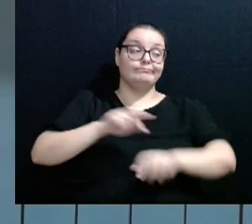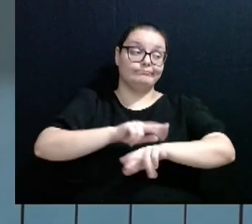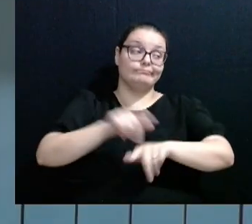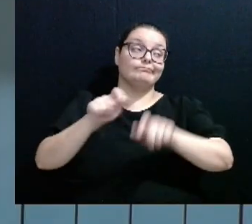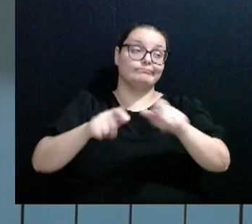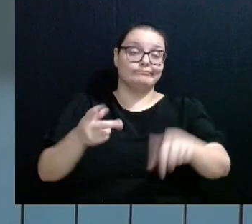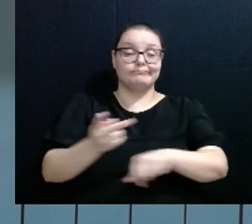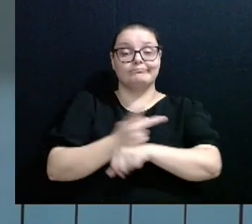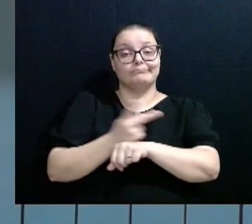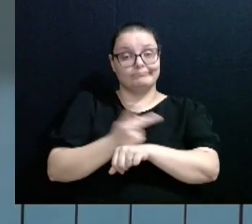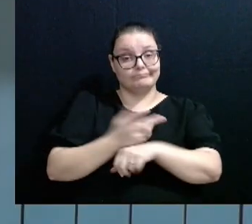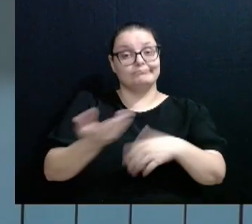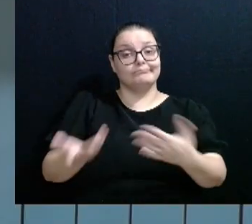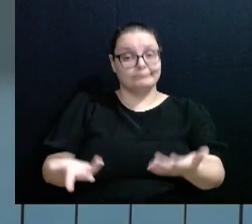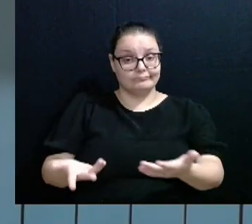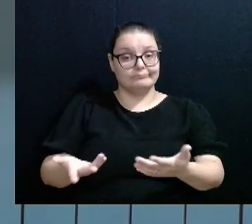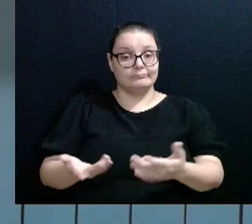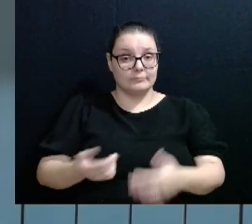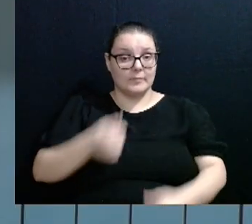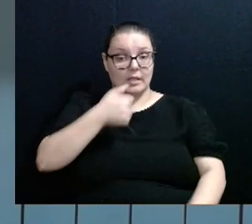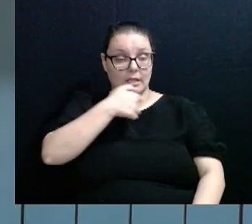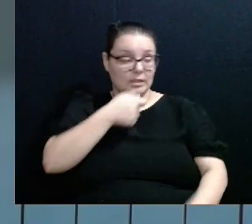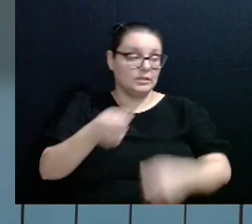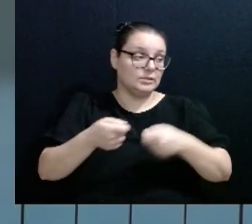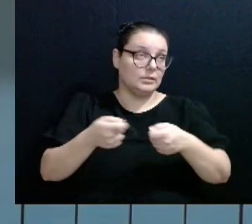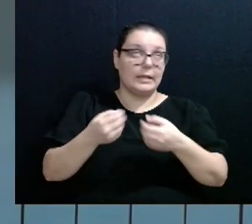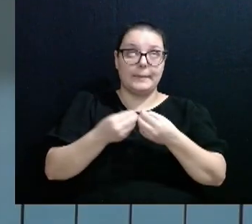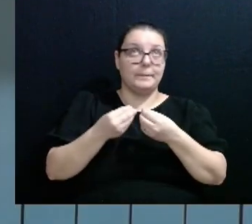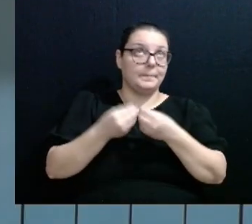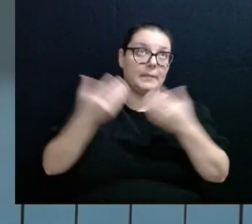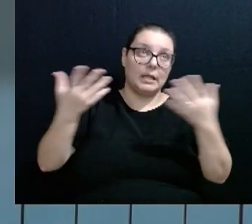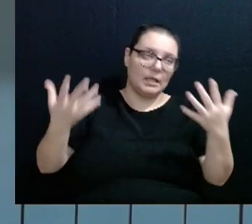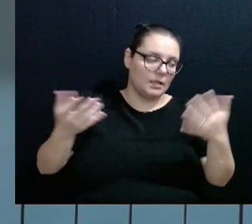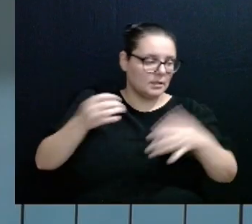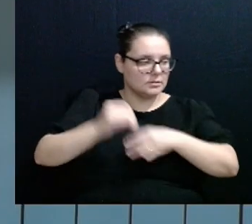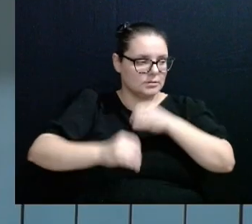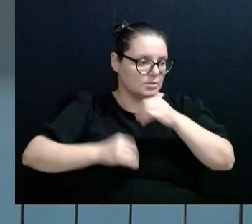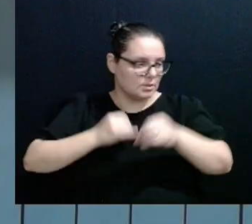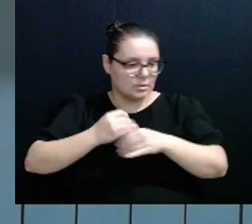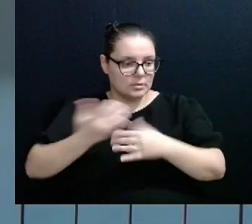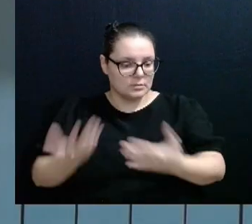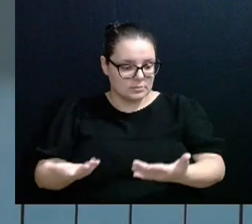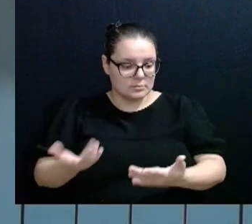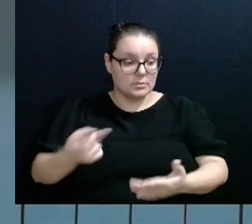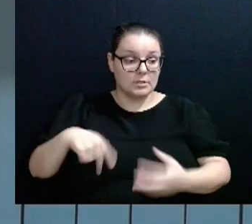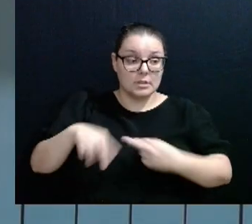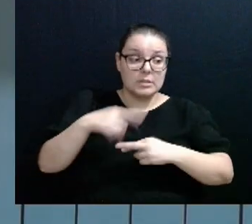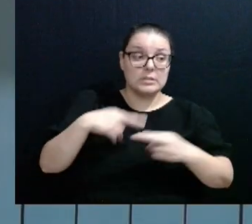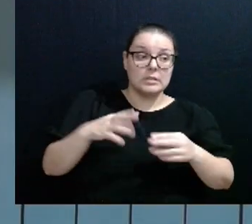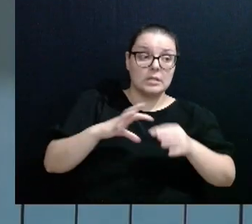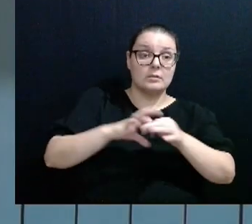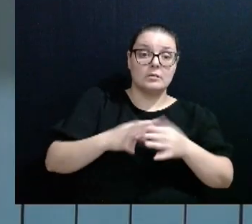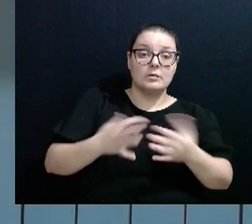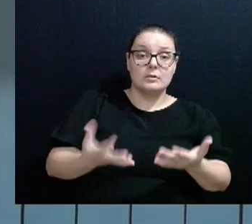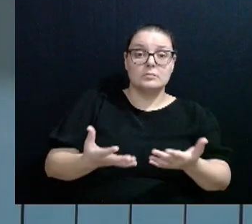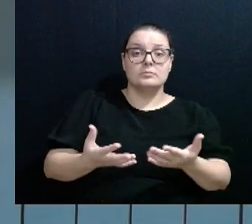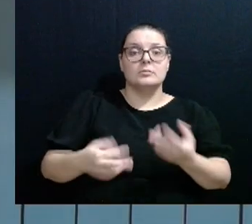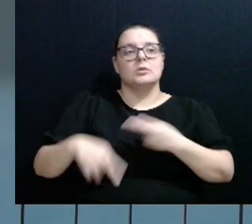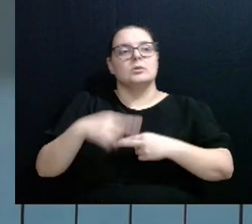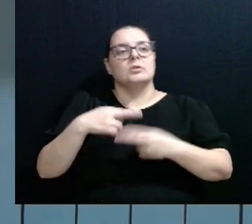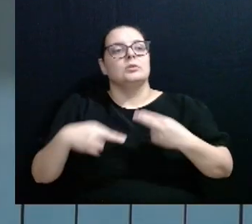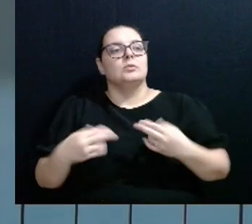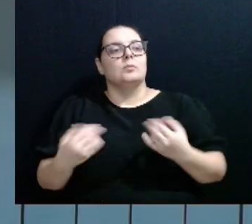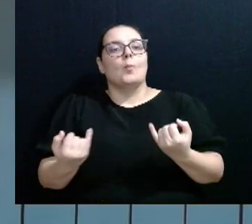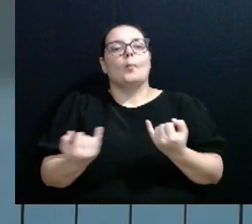sim, a essas dietas, né, milagrosas na internet, e eles associam muito a questão do